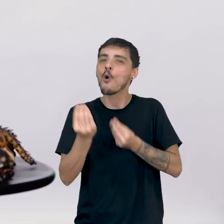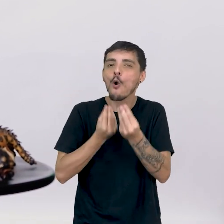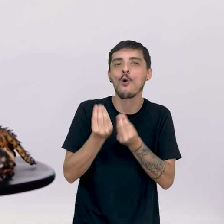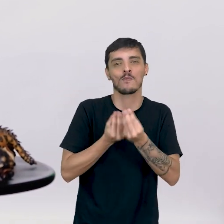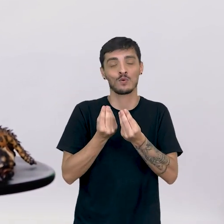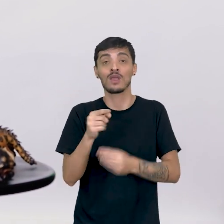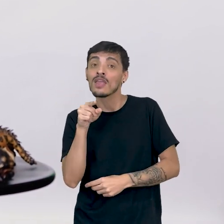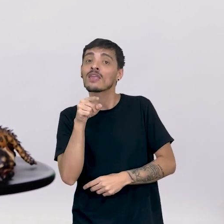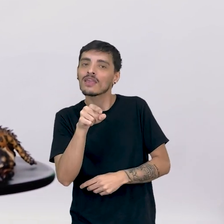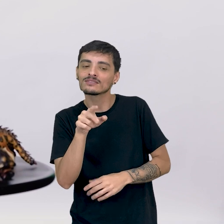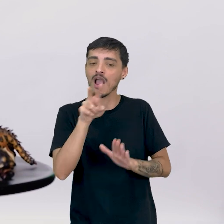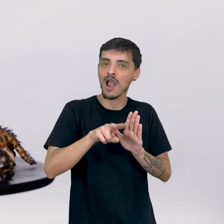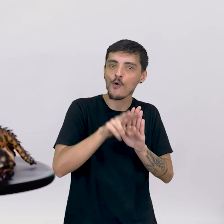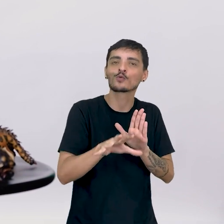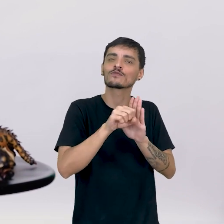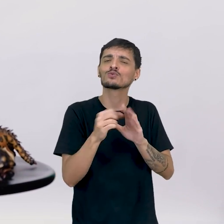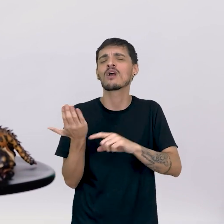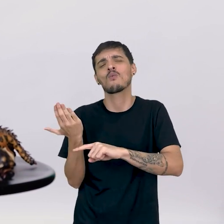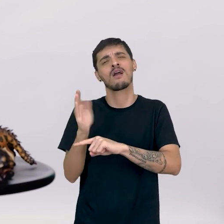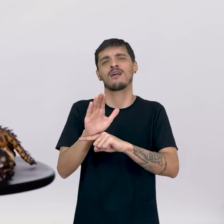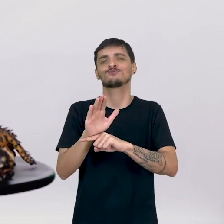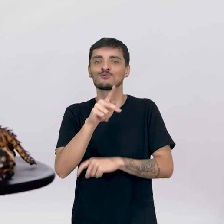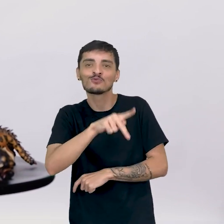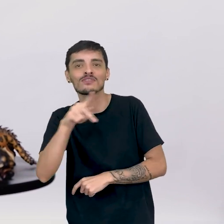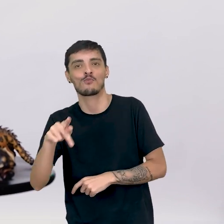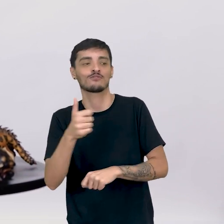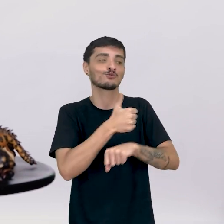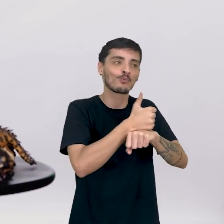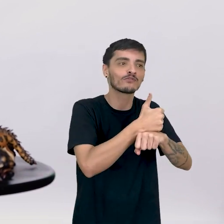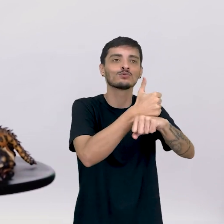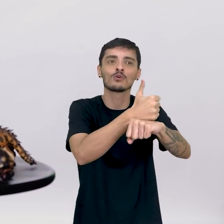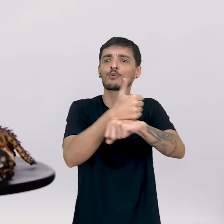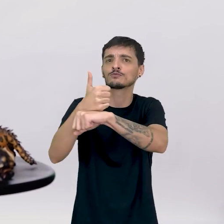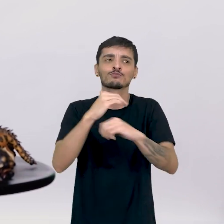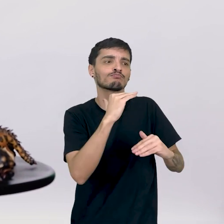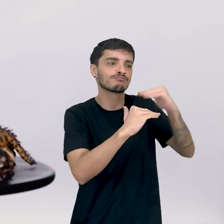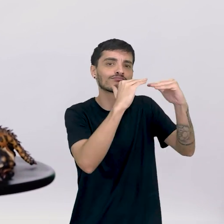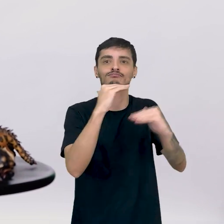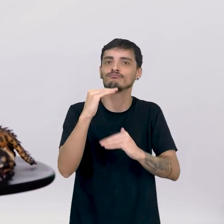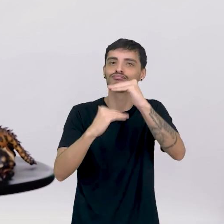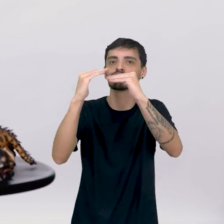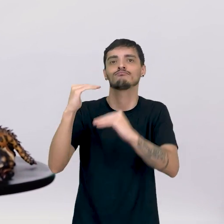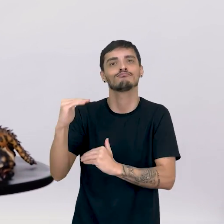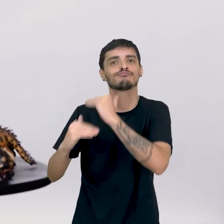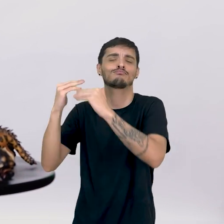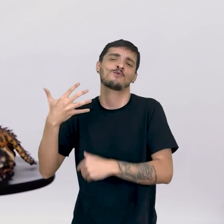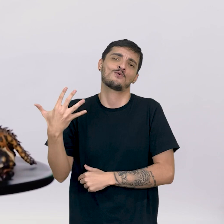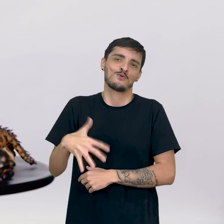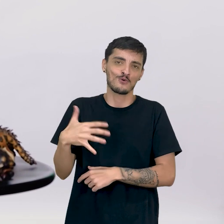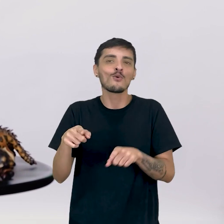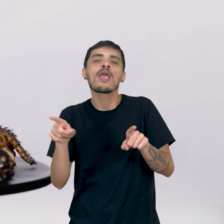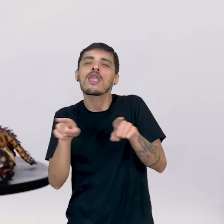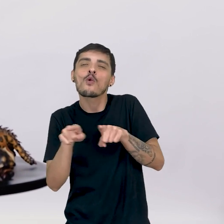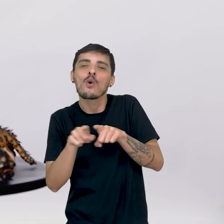visíveis as aprendizagens das crianças. E podem também ajudar professoras e professores em seus processos de autoconstituição